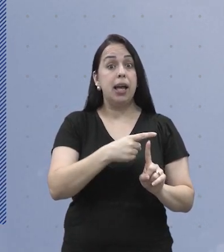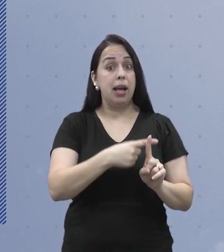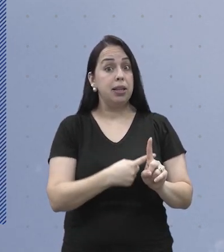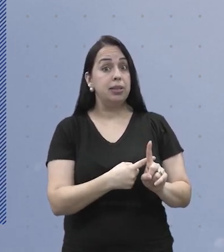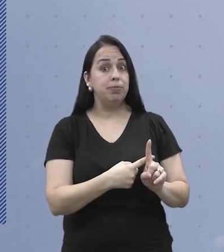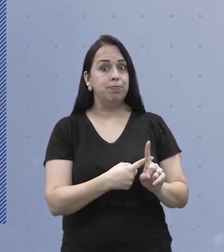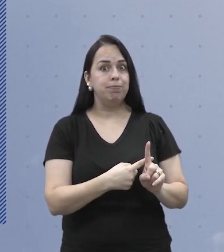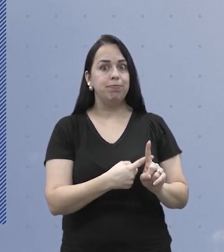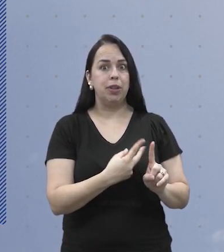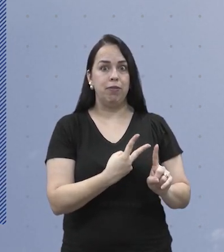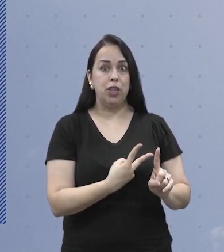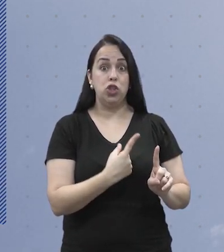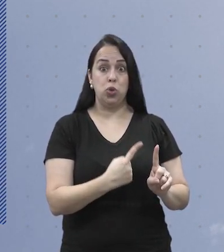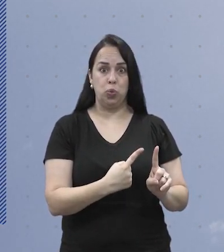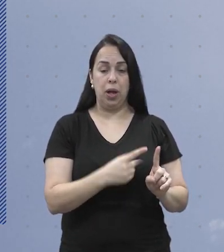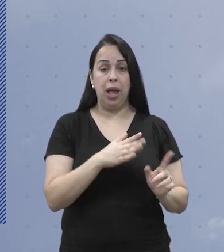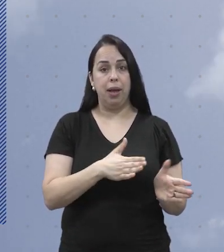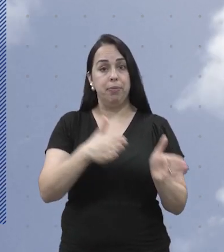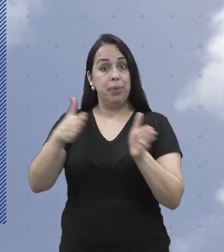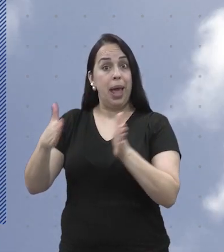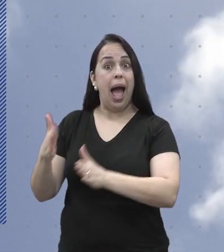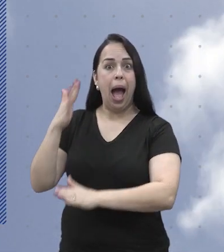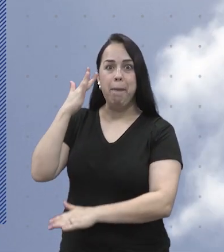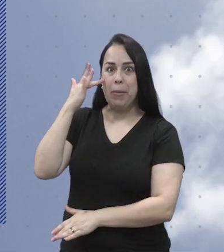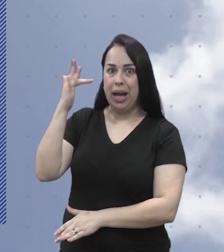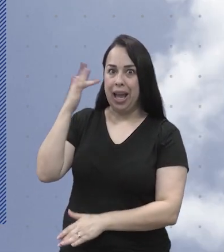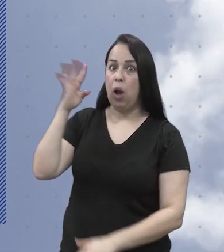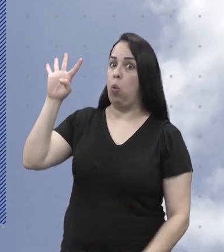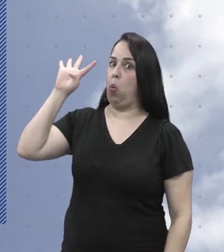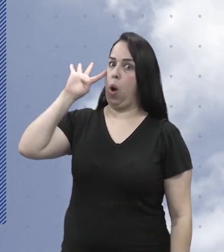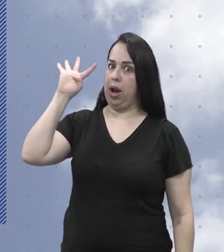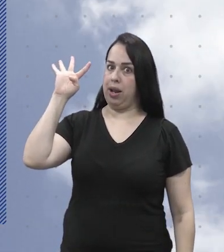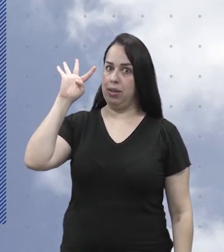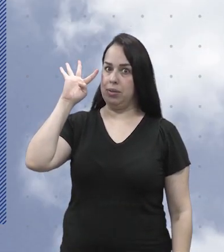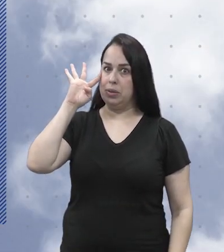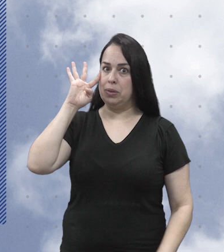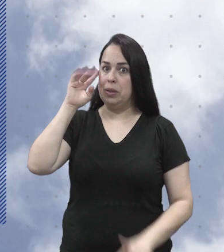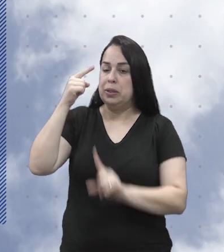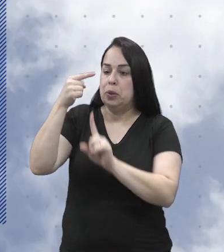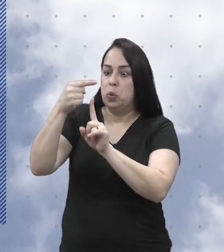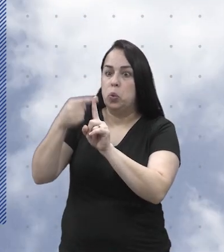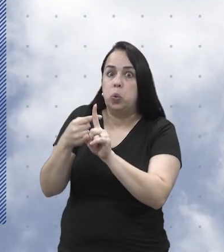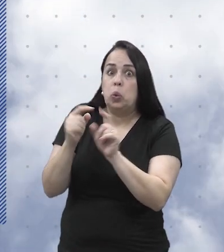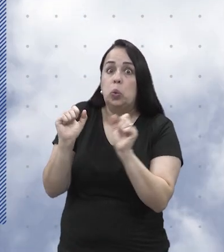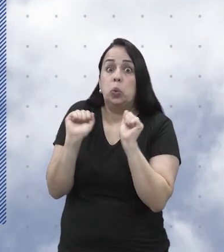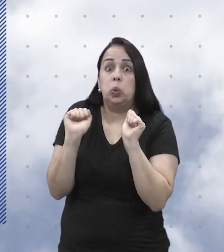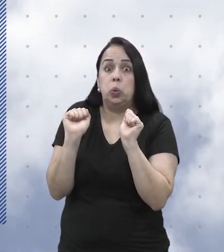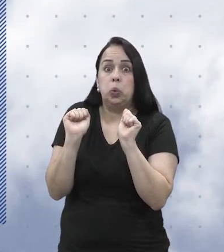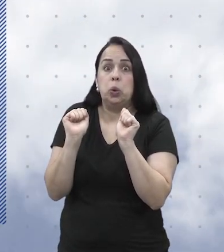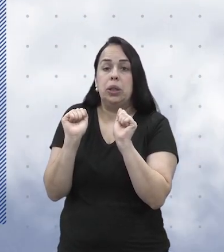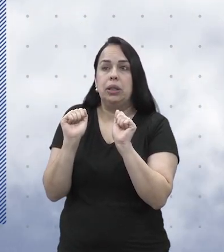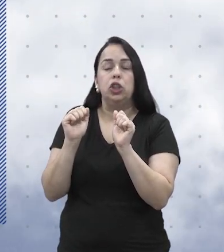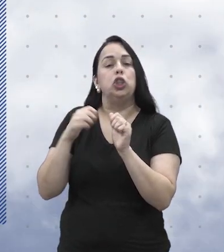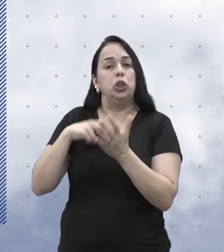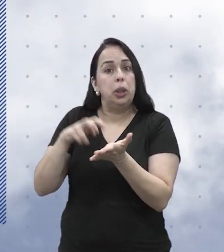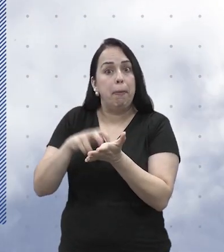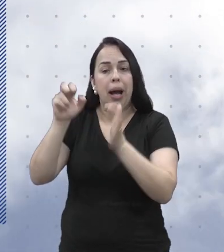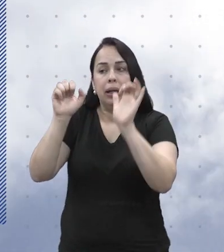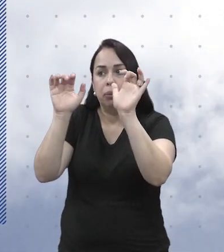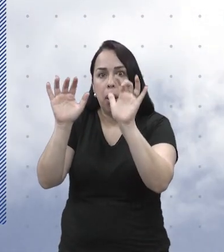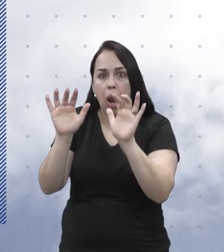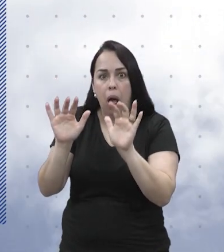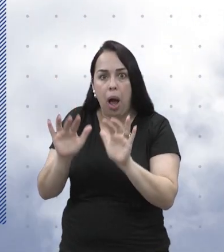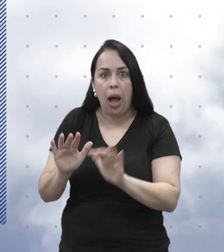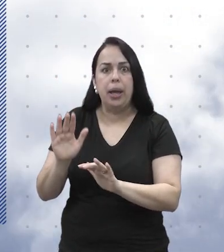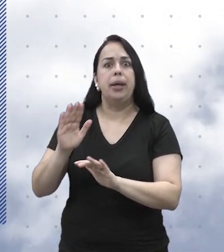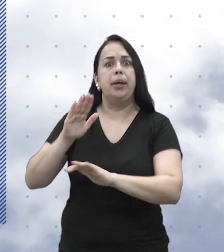de 26 e a mínima será de 21. Amanhã, quarta-feira, o dia será mais frio do que hoje. O tempo amanhece nublado